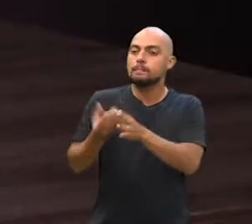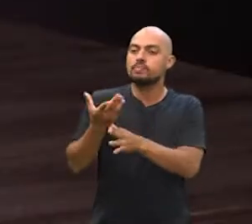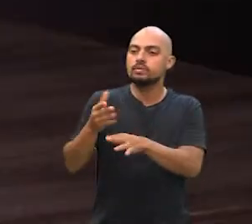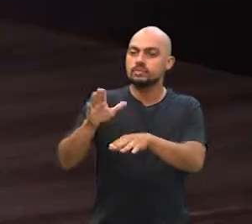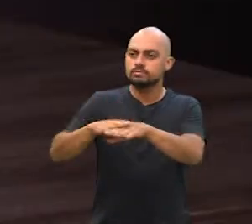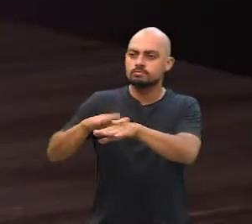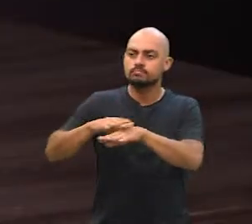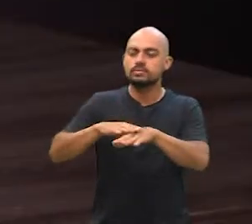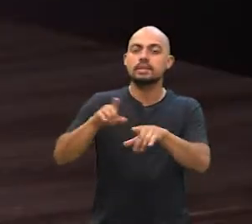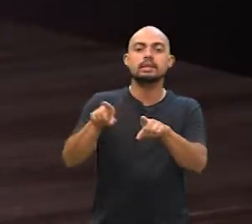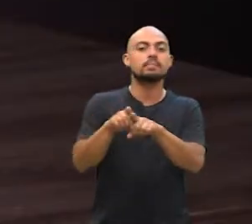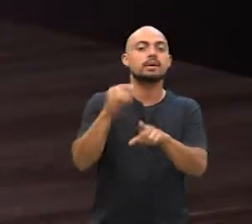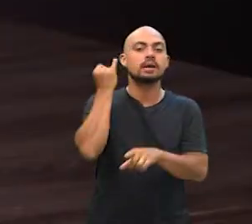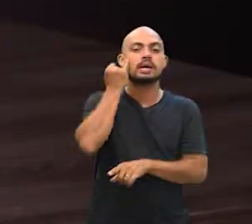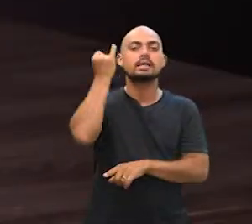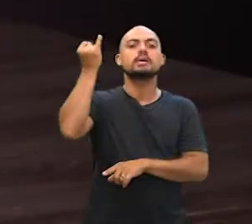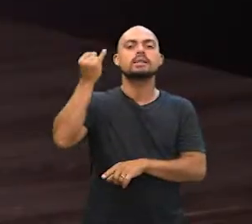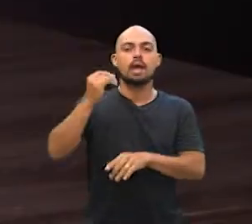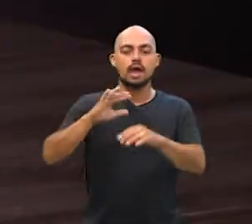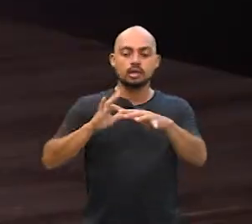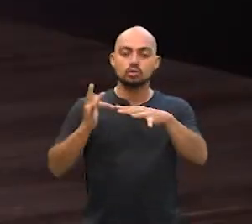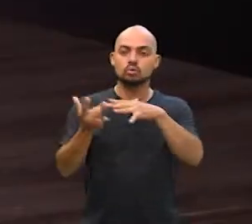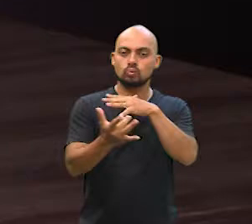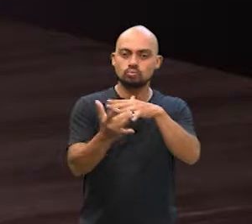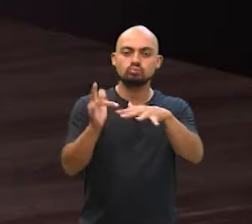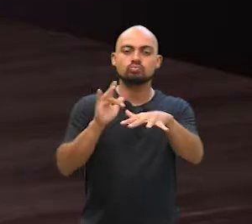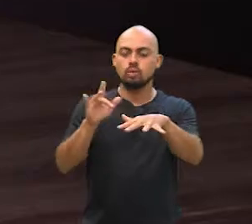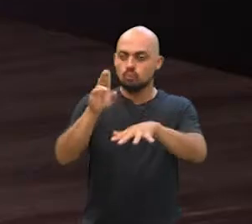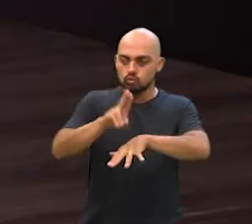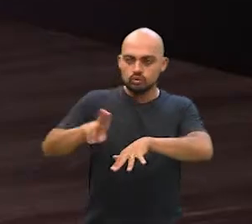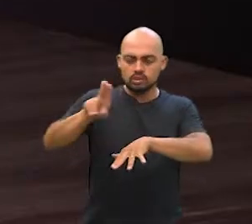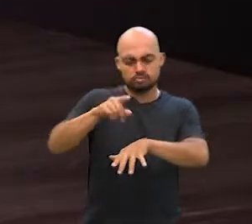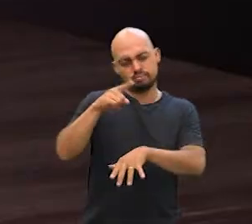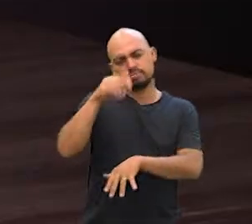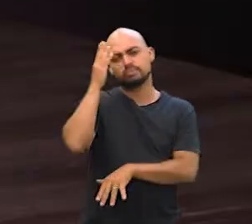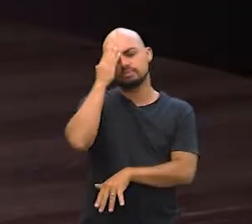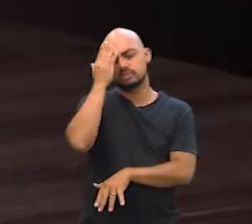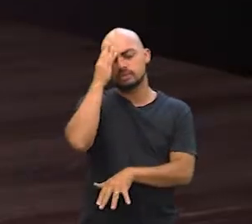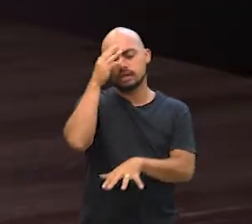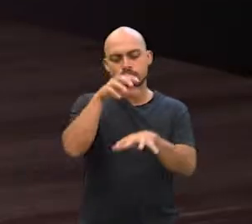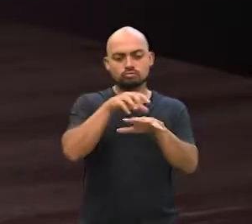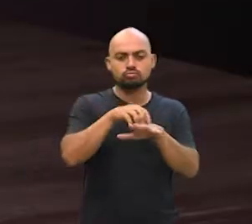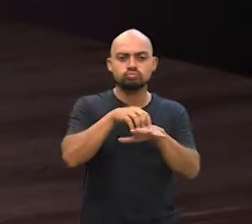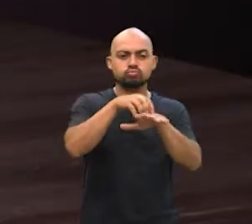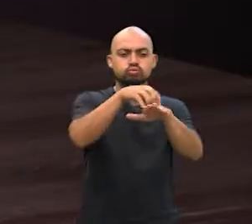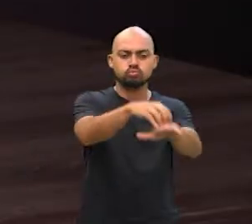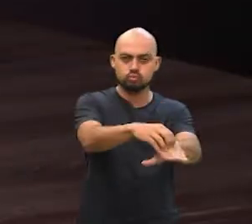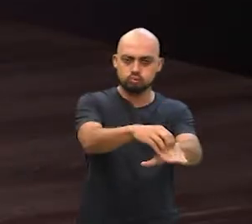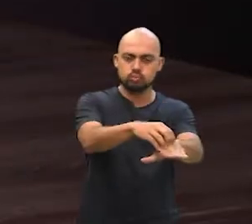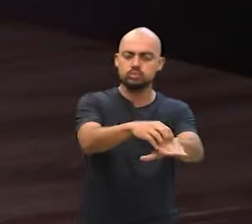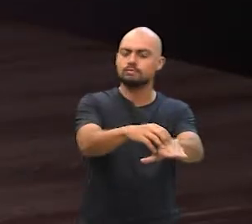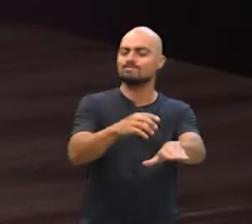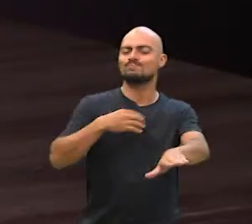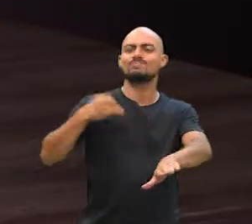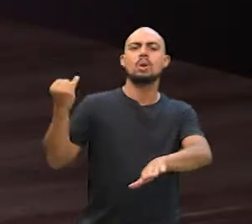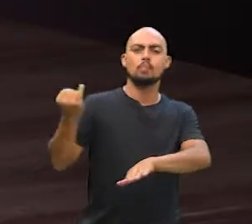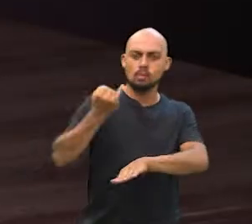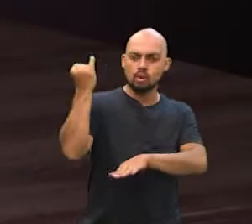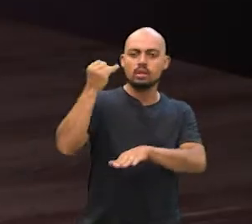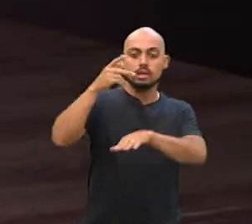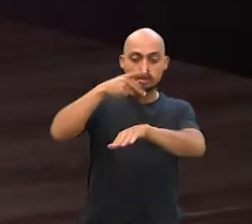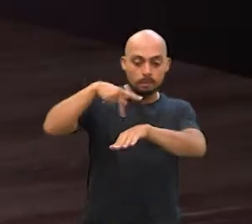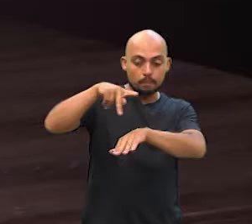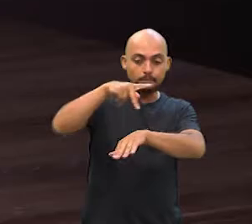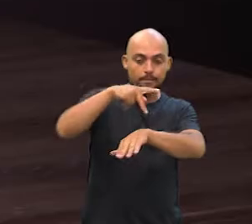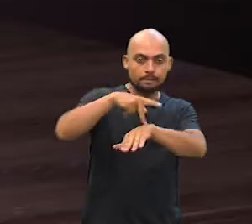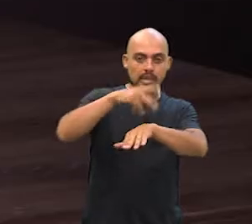a plataforma para esse transporte. A gente sabe que o transporte de cargas é muito importante no nosso país, né, no mundo